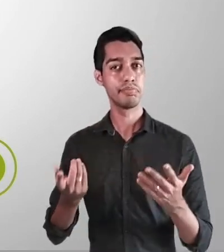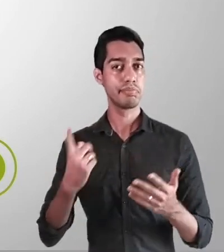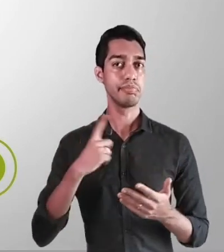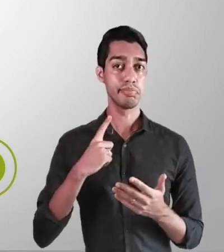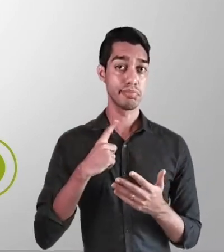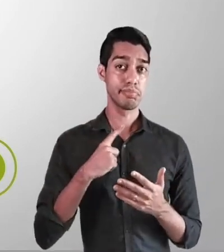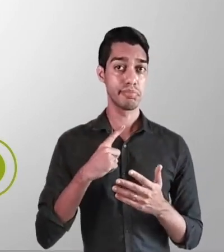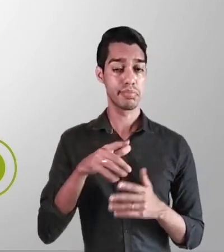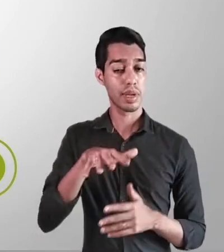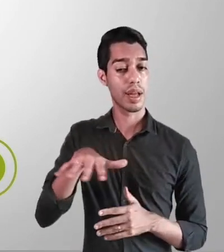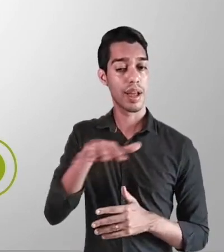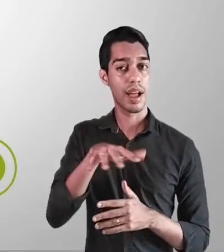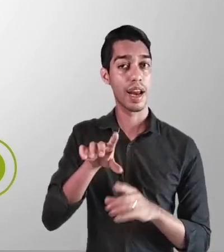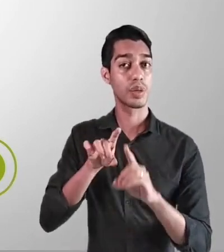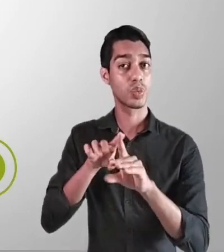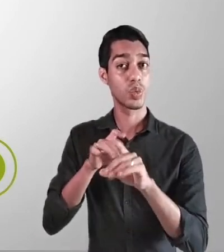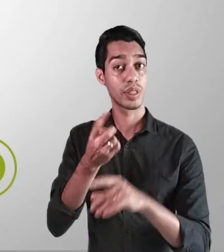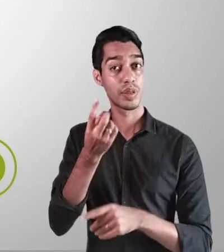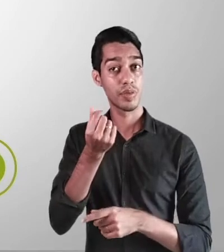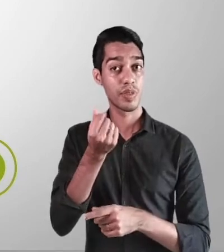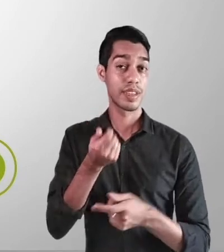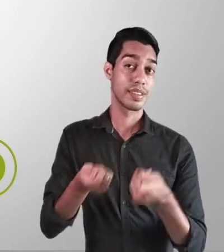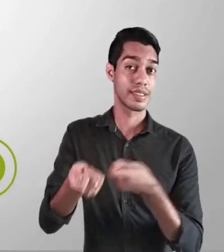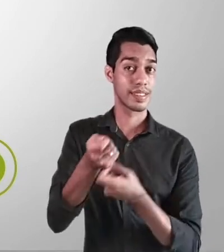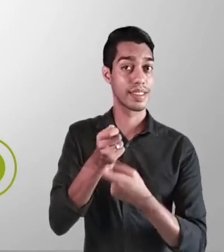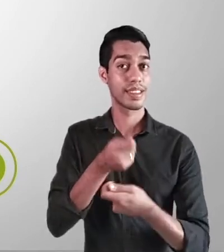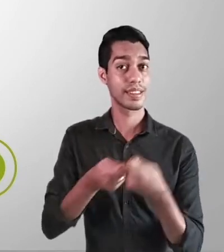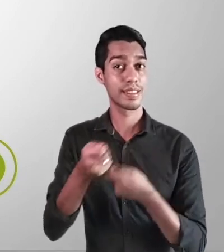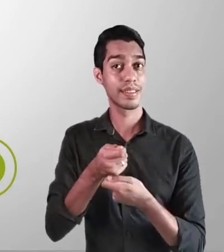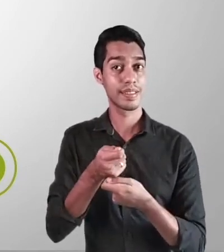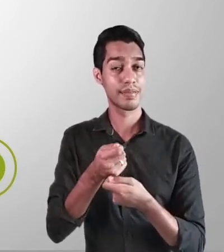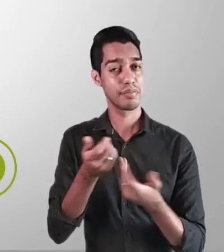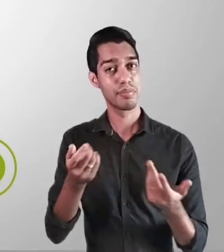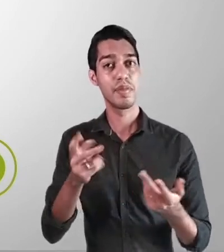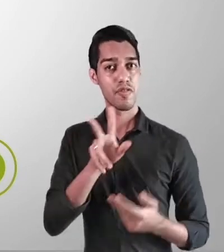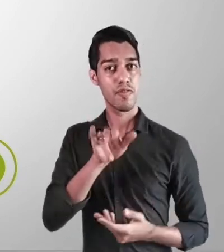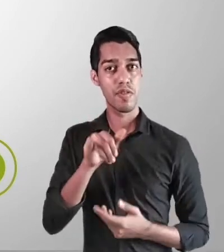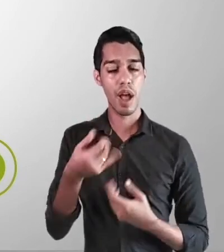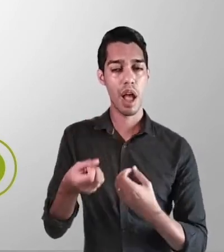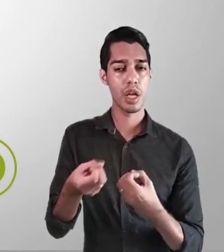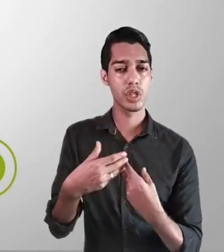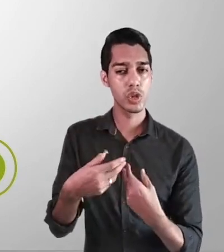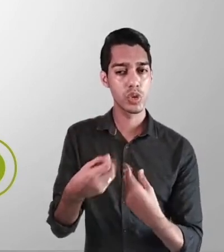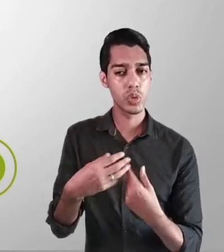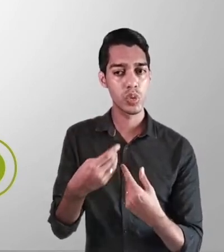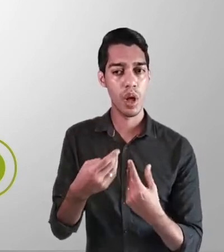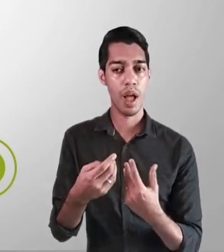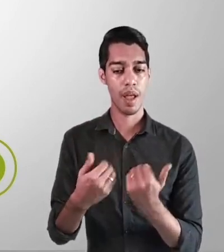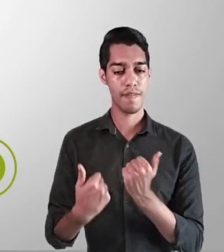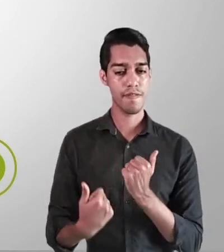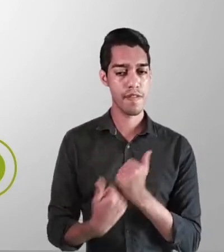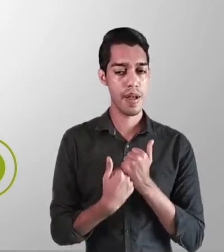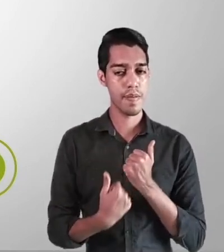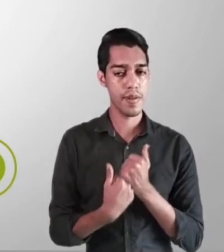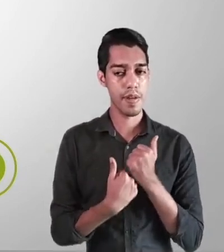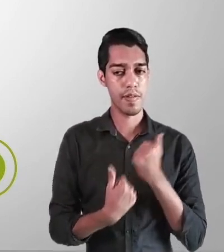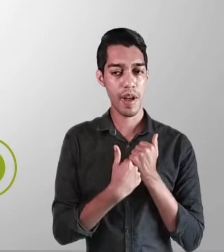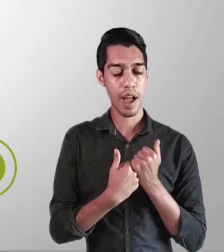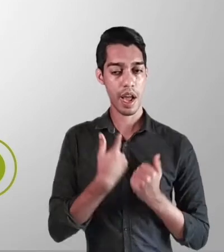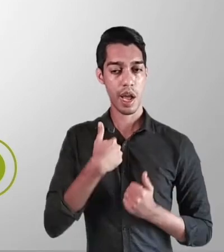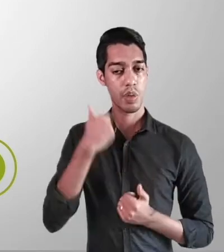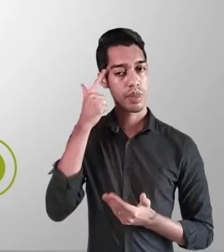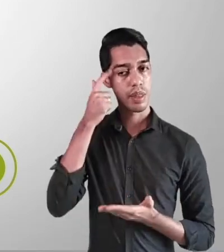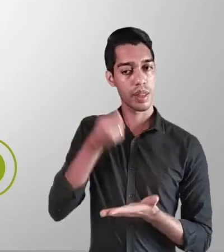educação financeira se torna fundamental, porque ela vai nos instruindo, nos dando as ferramentas, os instrumentos para melhor